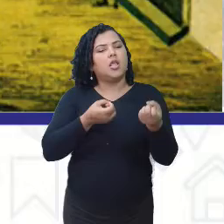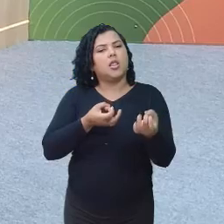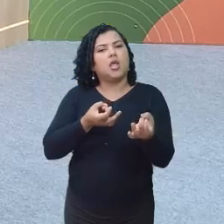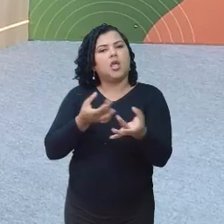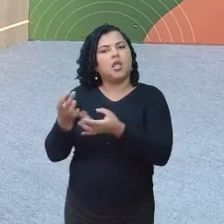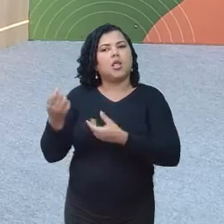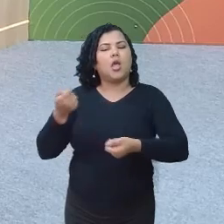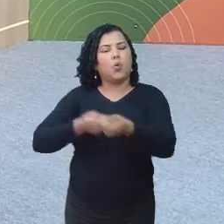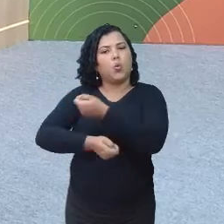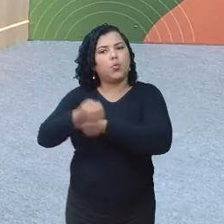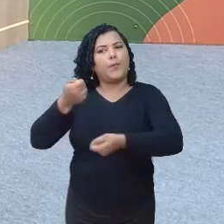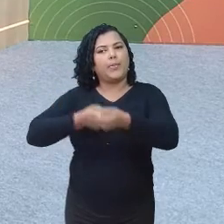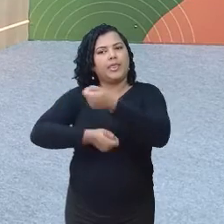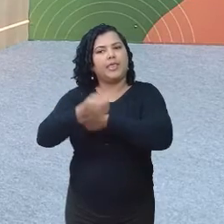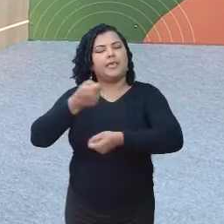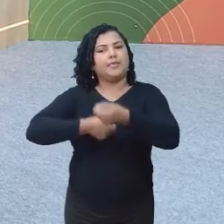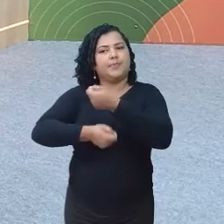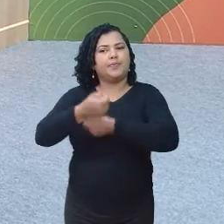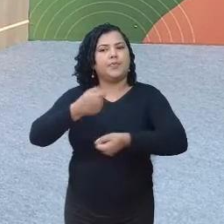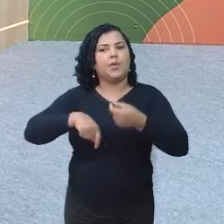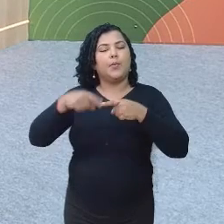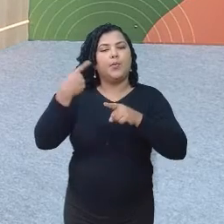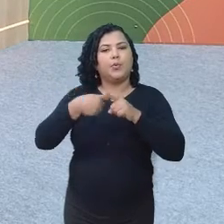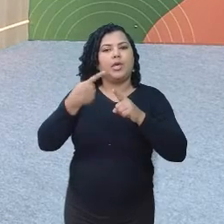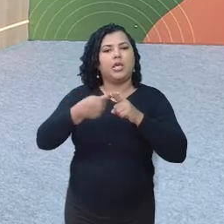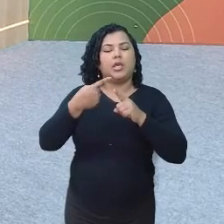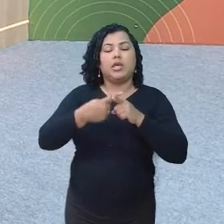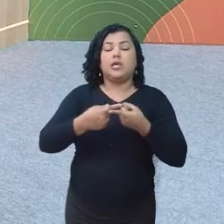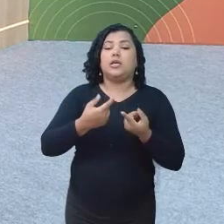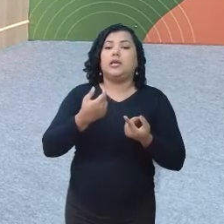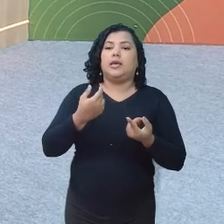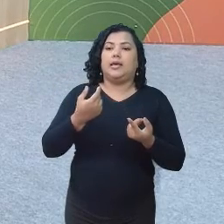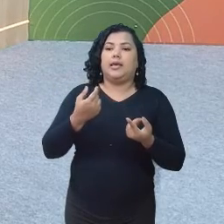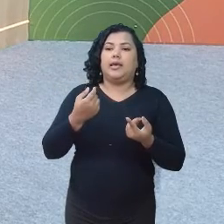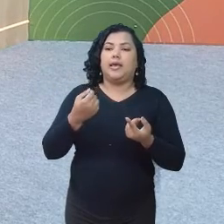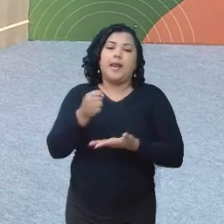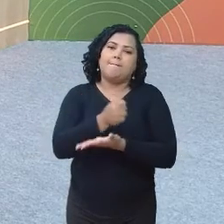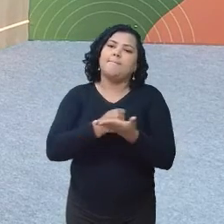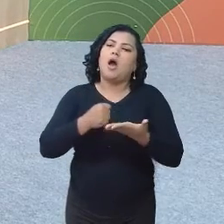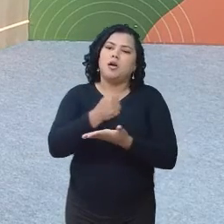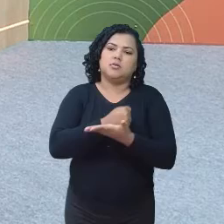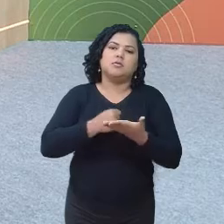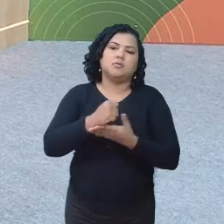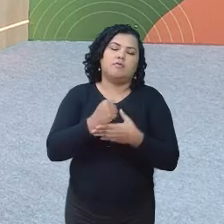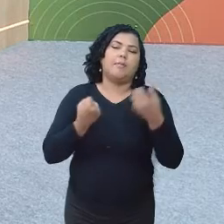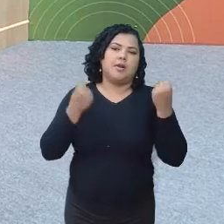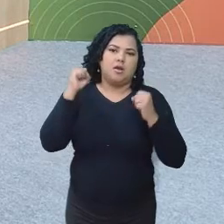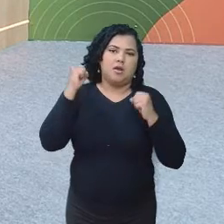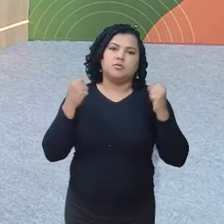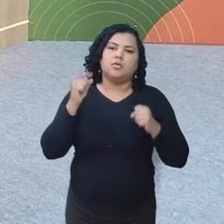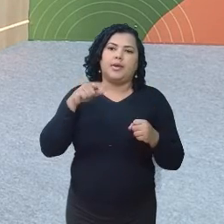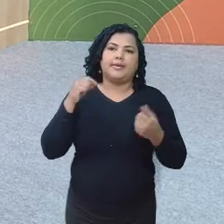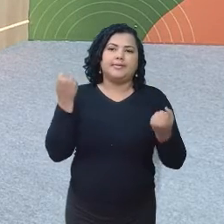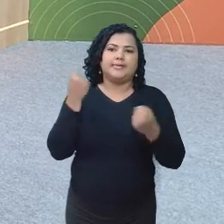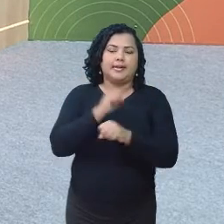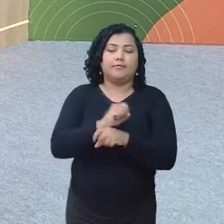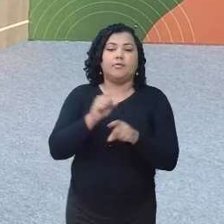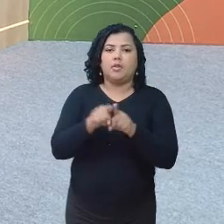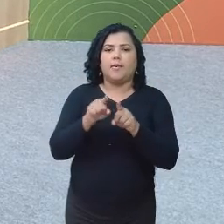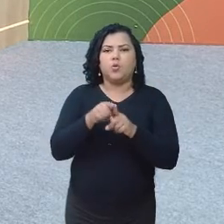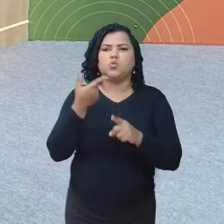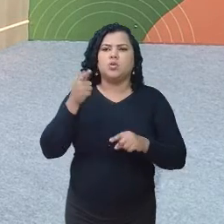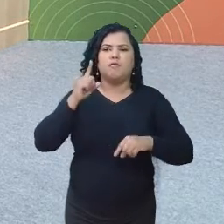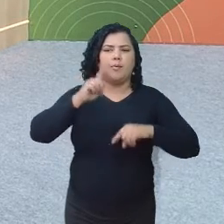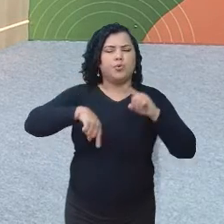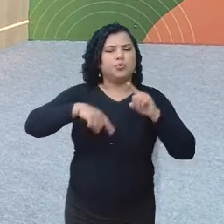econômica, né, toda a produção ela vinha pela questão dos escravos, né, por meio da utilização dos escravos. Se utilizavam outros